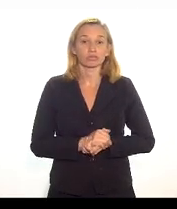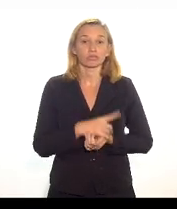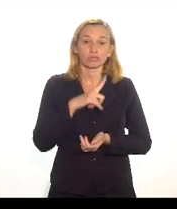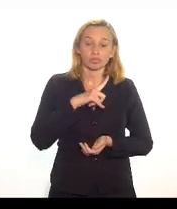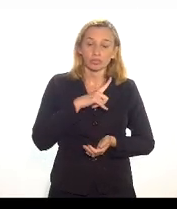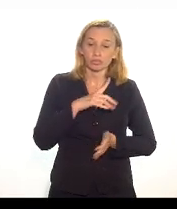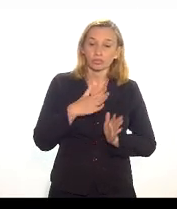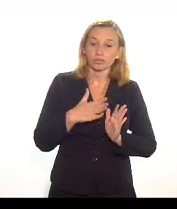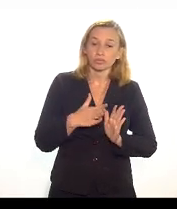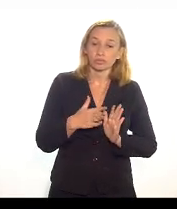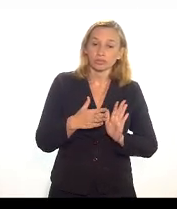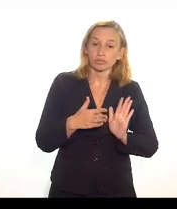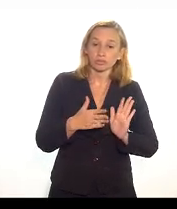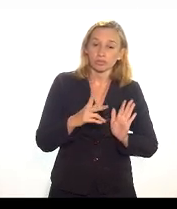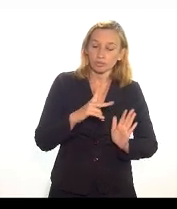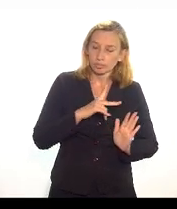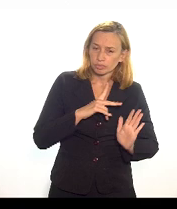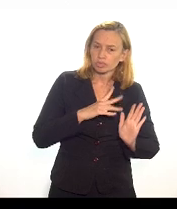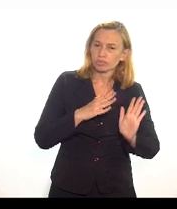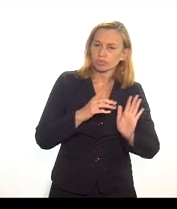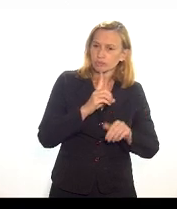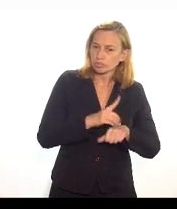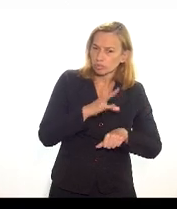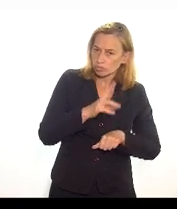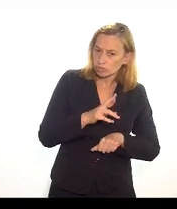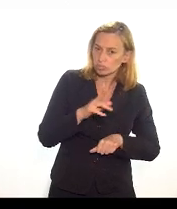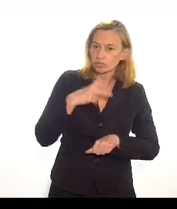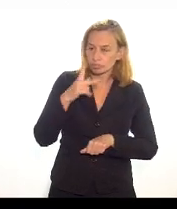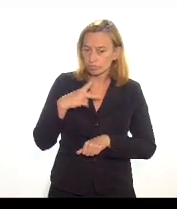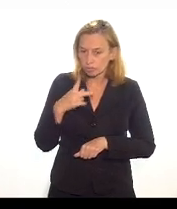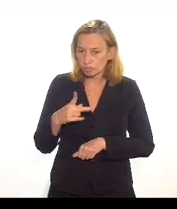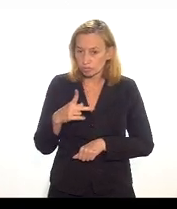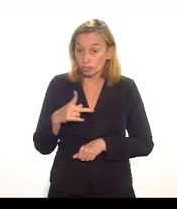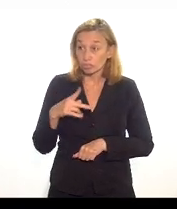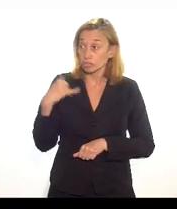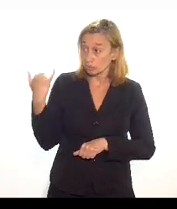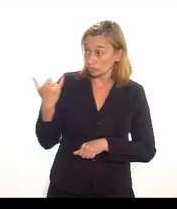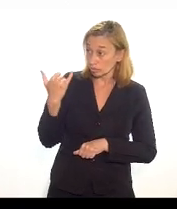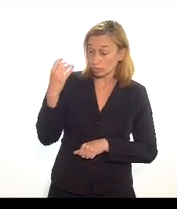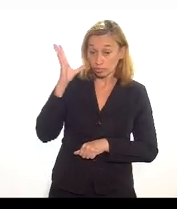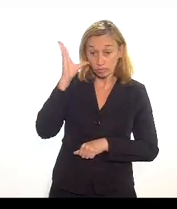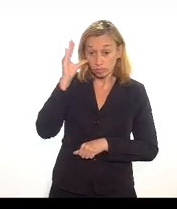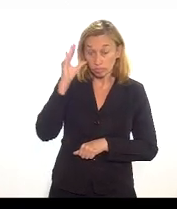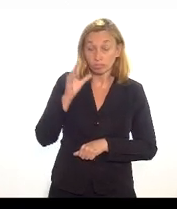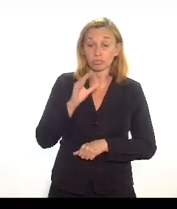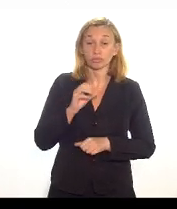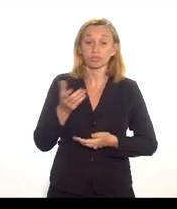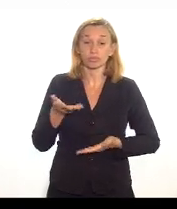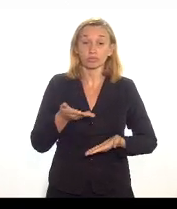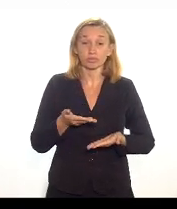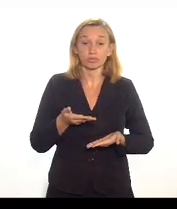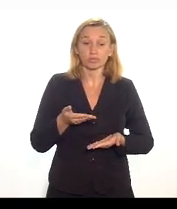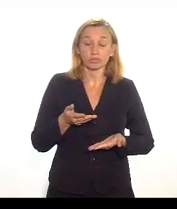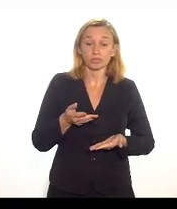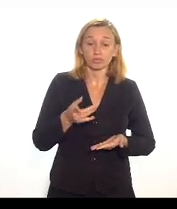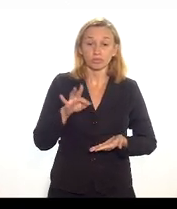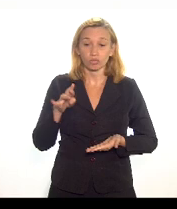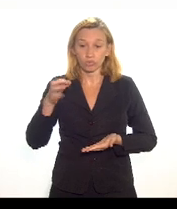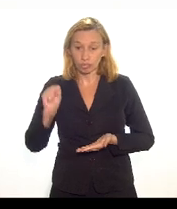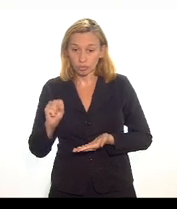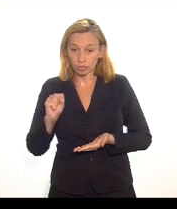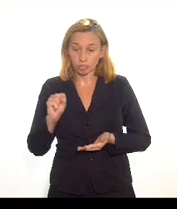própria doutora Magda, na sua abertura, né, ela fez uma analogia muito interessante das participações especiais e dos royalties